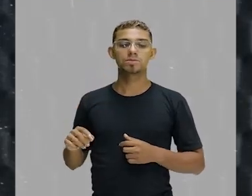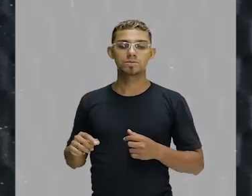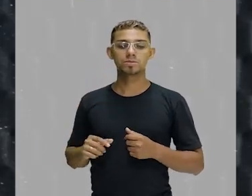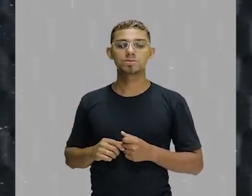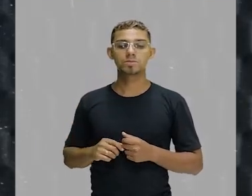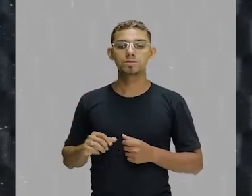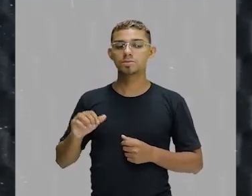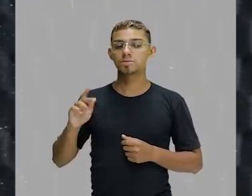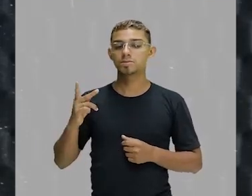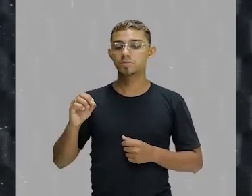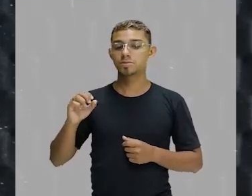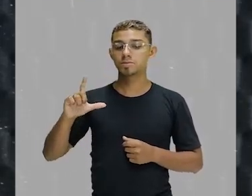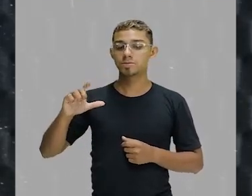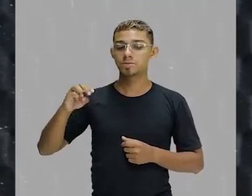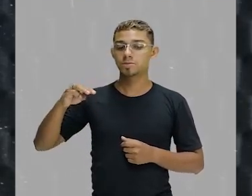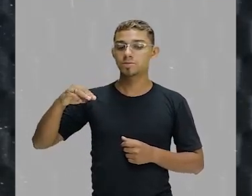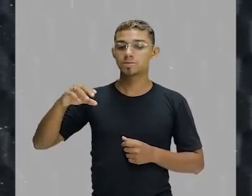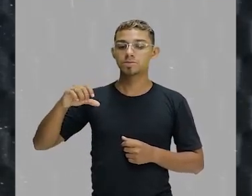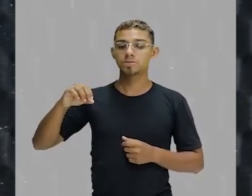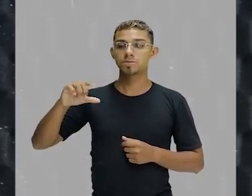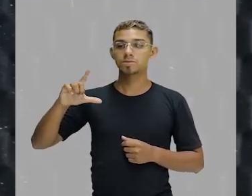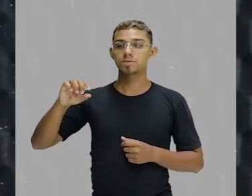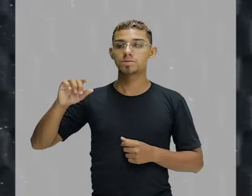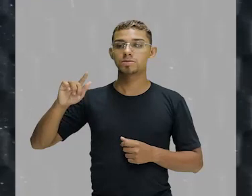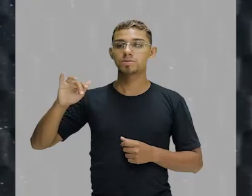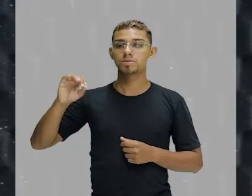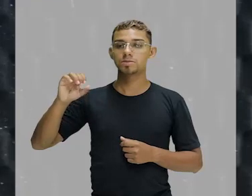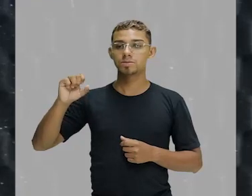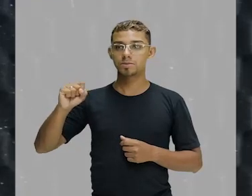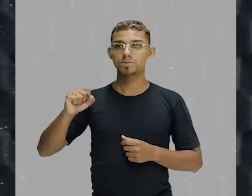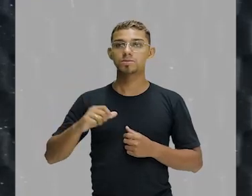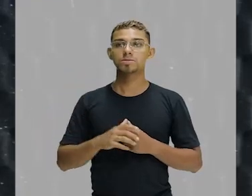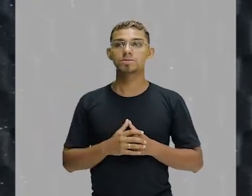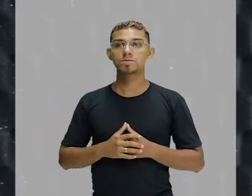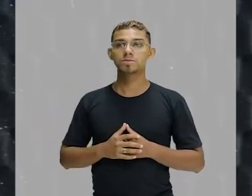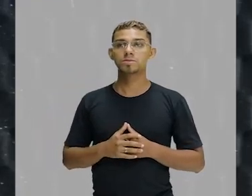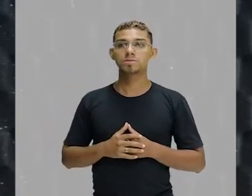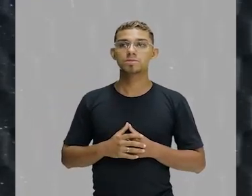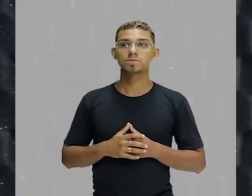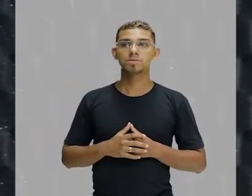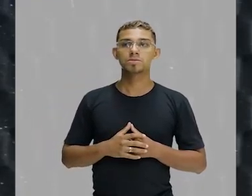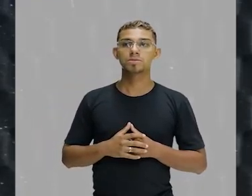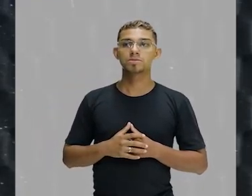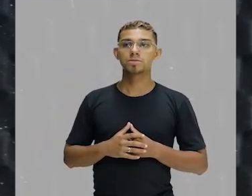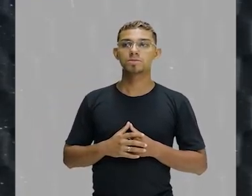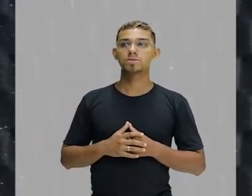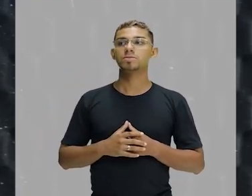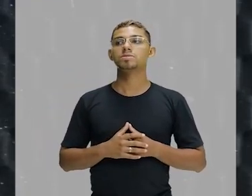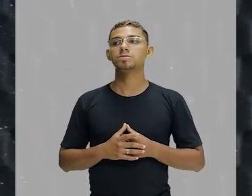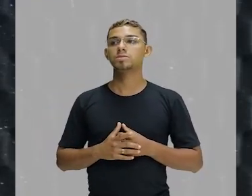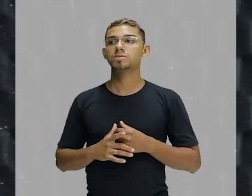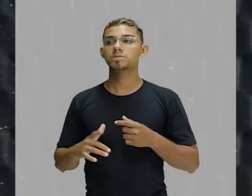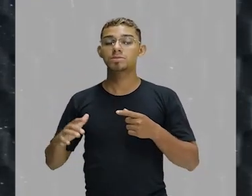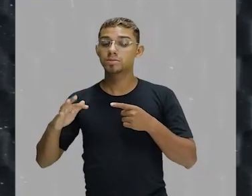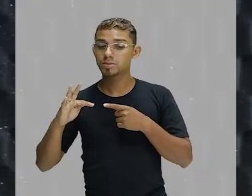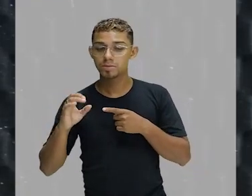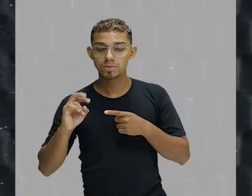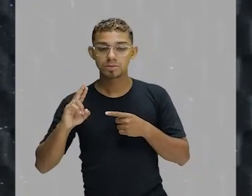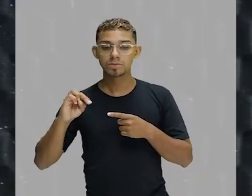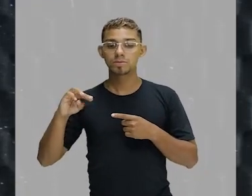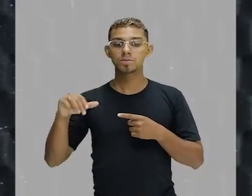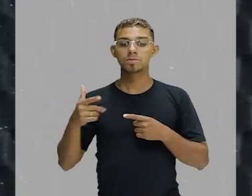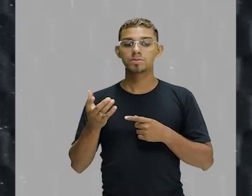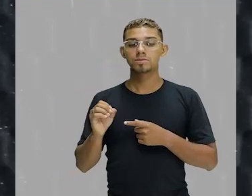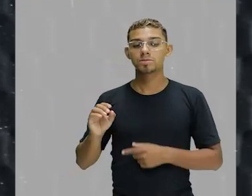cromossomos homólogos. Então, no zigóteno, formação dos cromossomos homólogos. Aí vai ter a formação